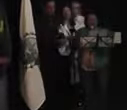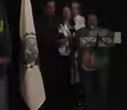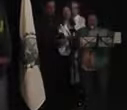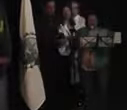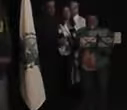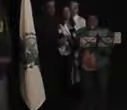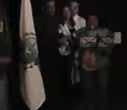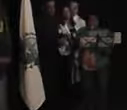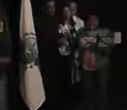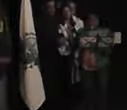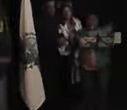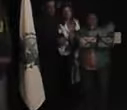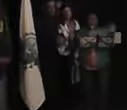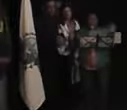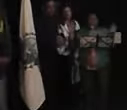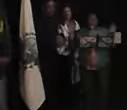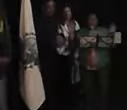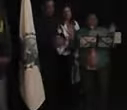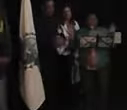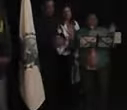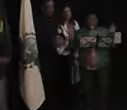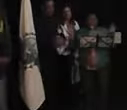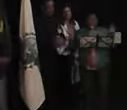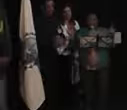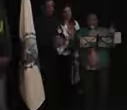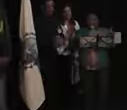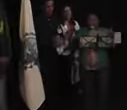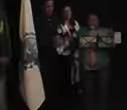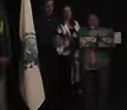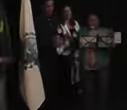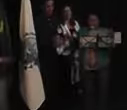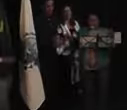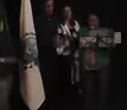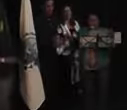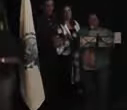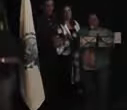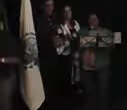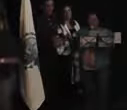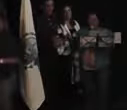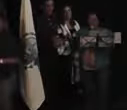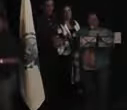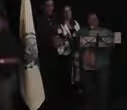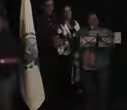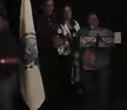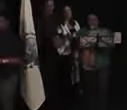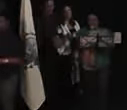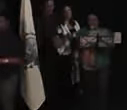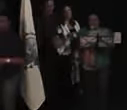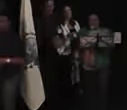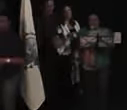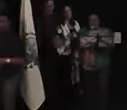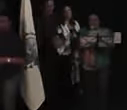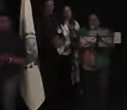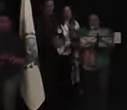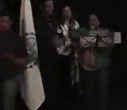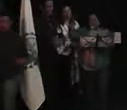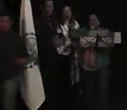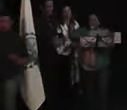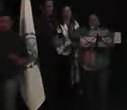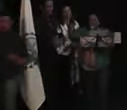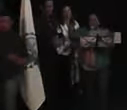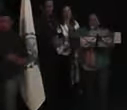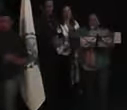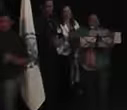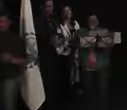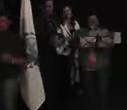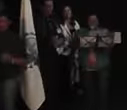Orientadora educacional, ainda não é sorteada, tá? Orientadora educacional Rosane Silva. Seu esposo comunica